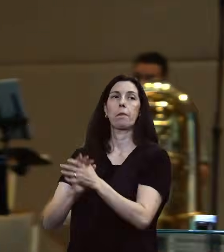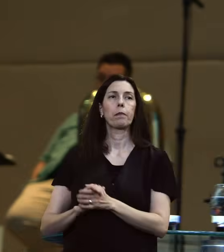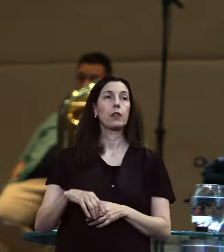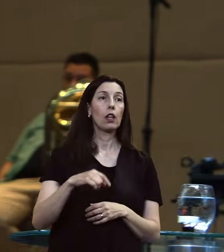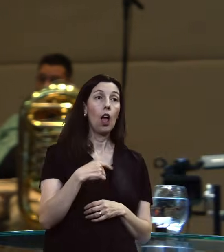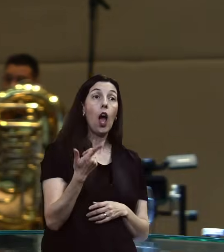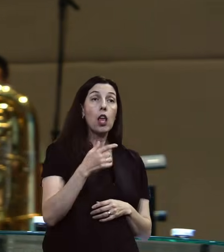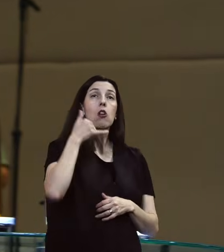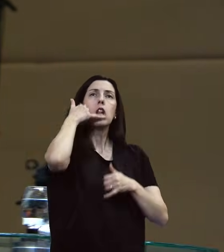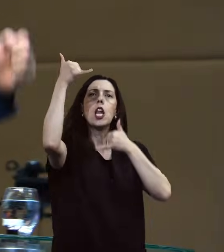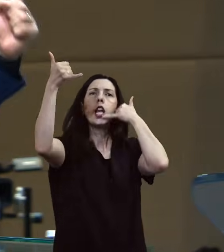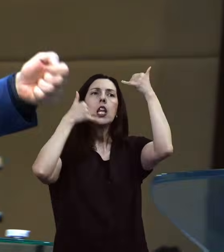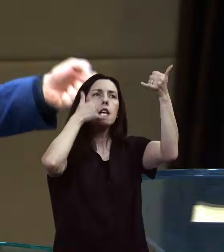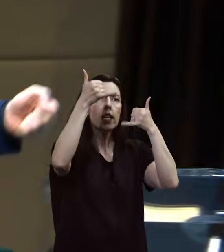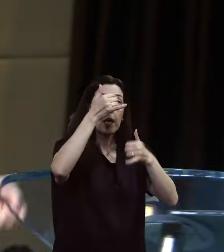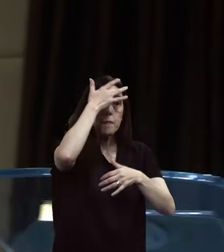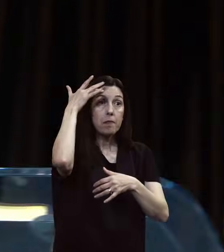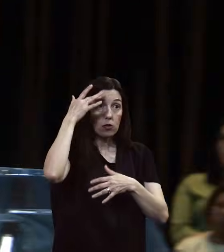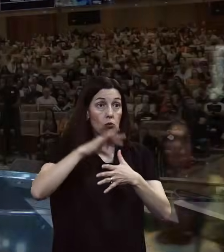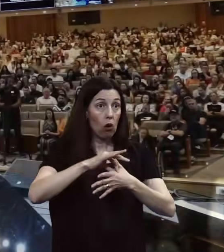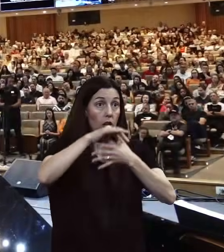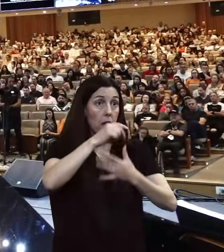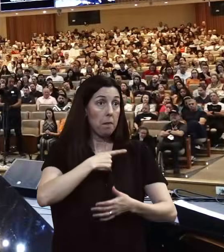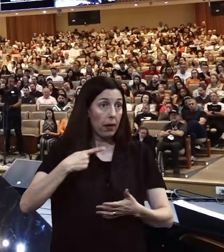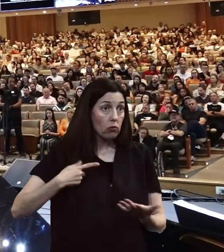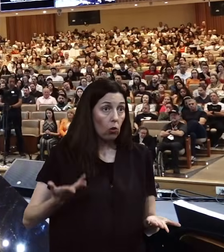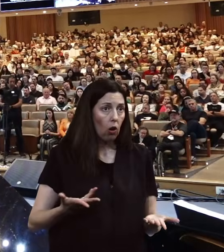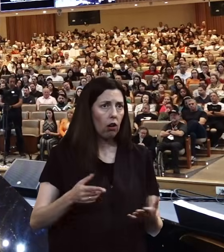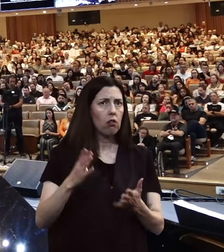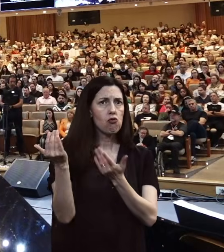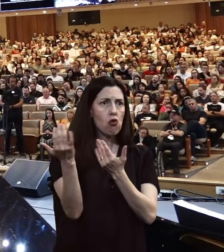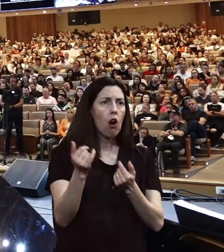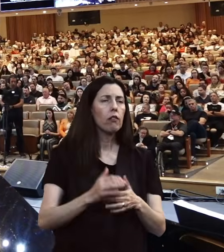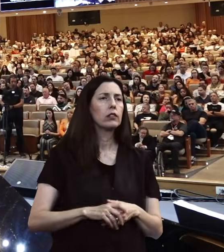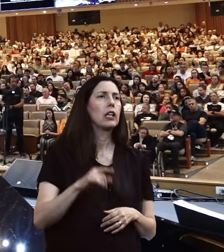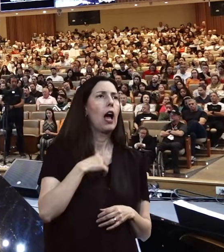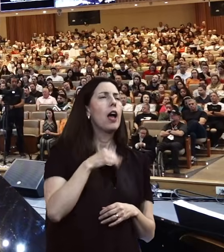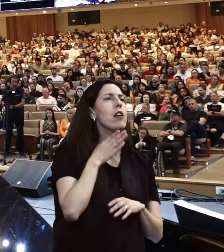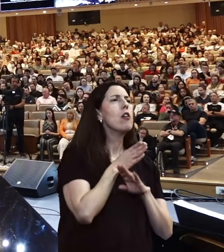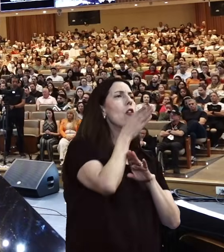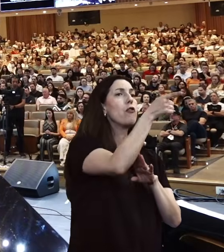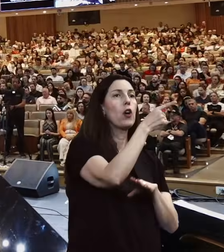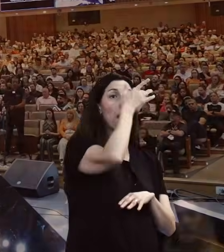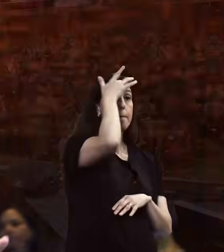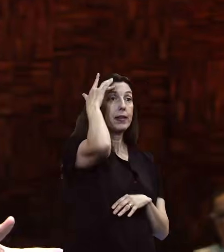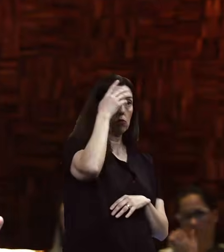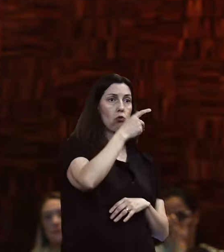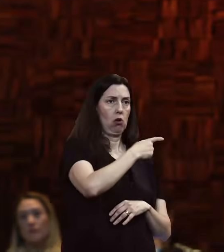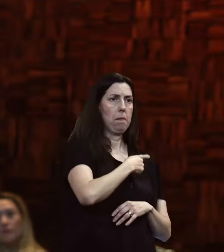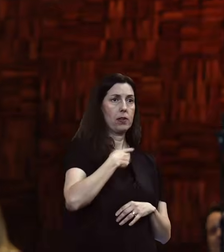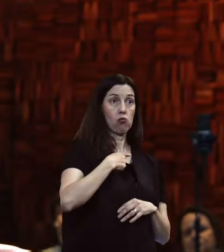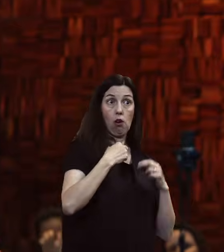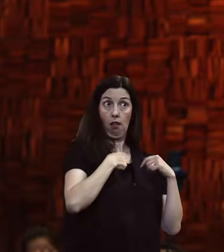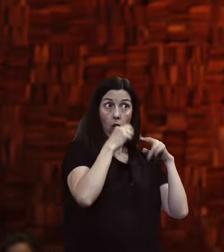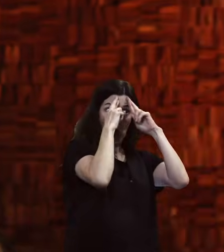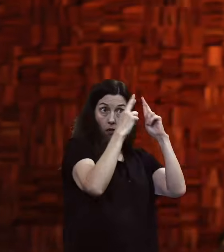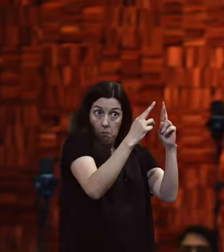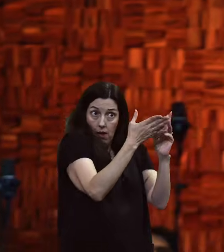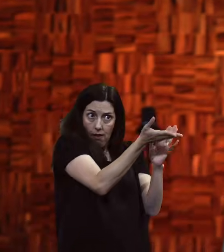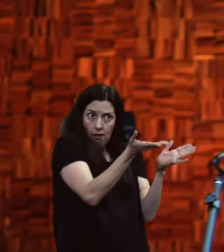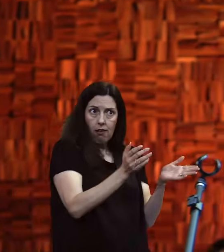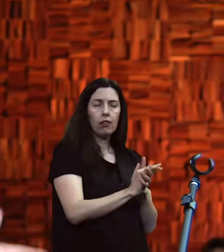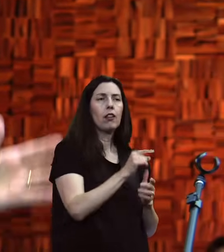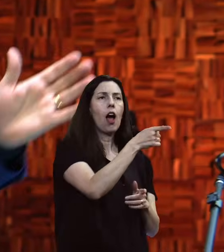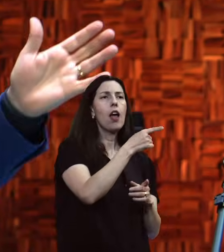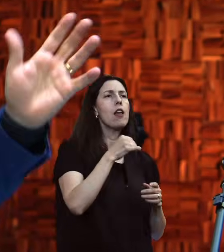respeito. Eu fui lá na igreja falar do projeto para ele. Ele ouviu o meu projeto. E